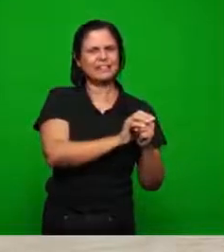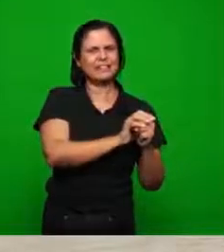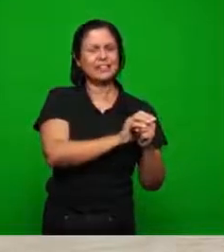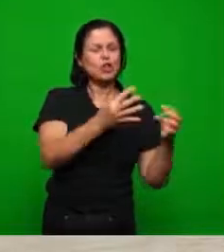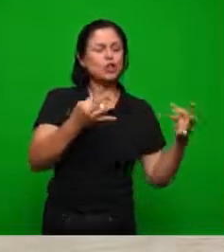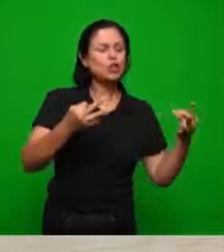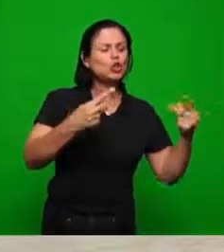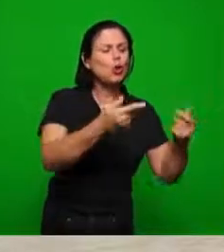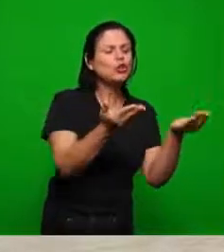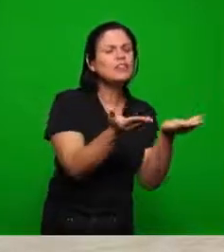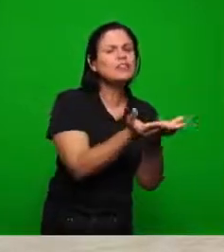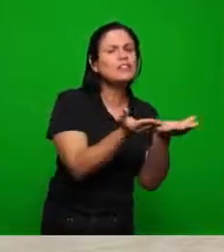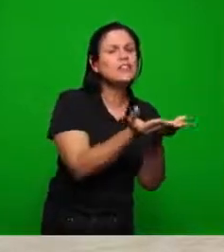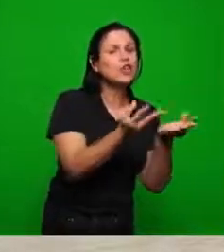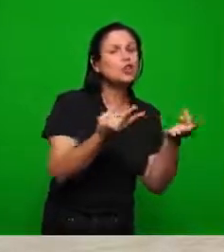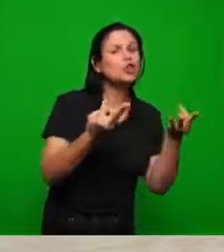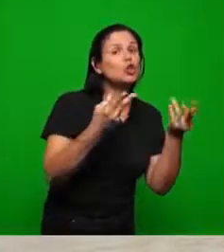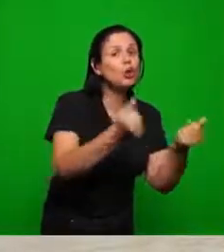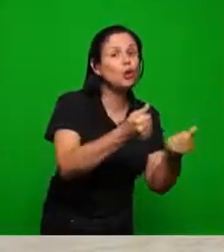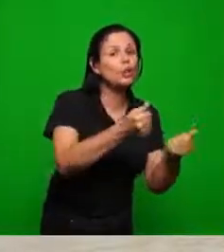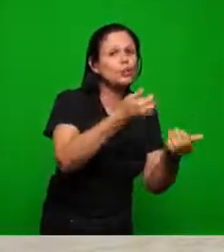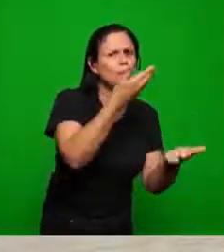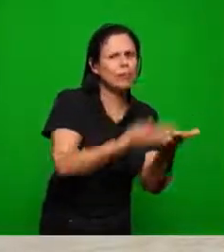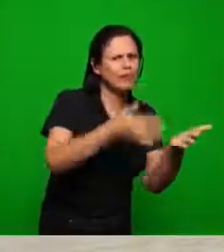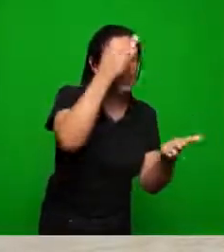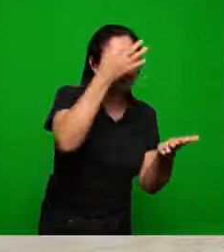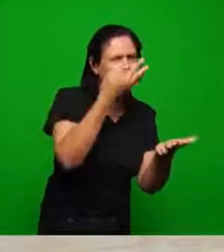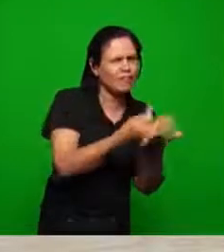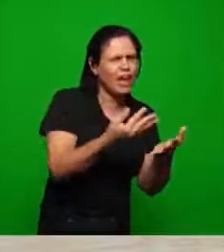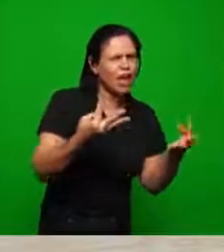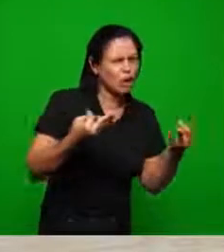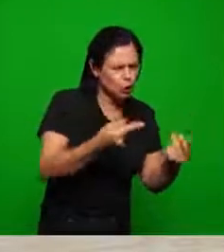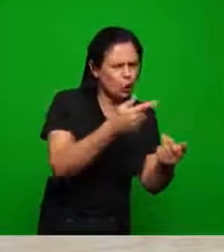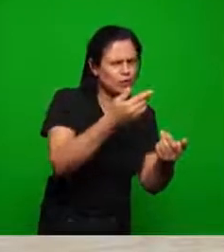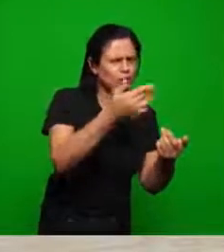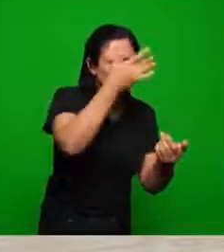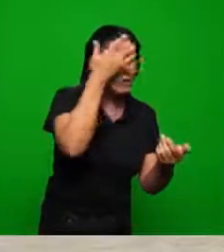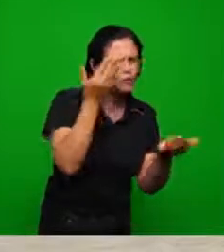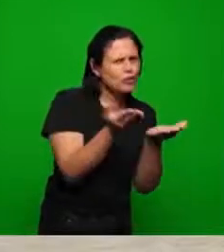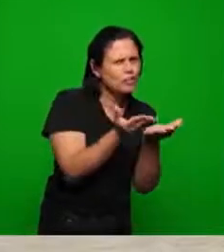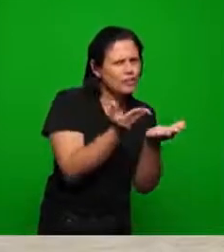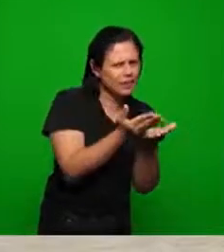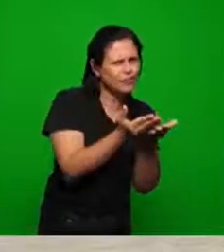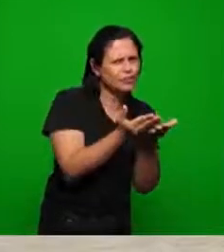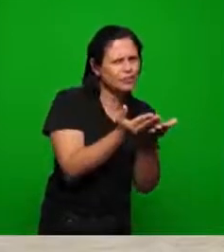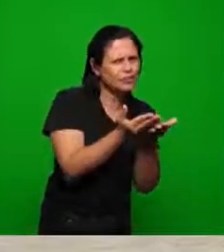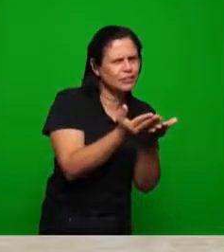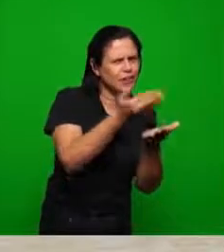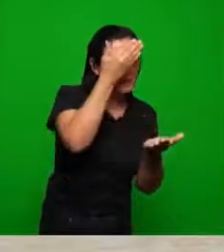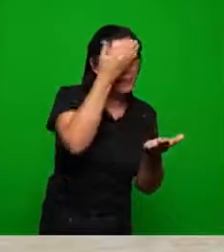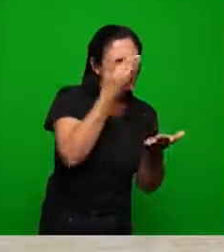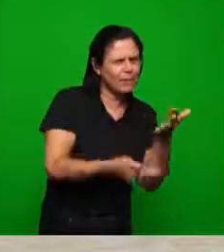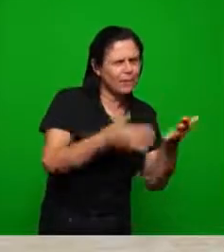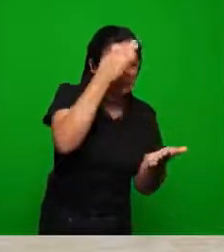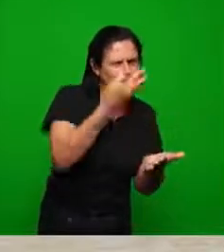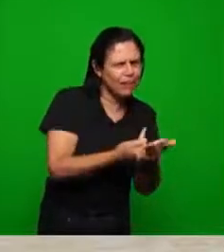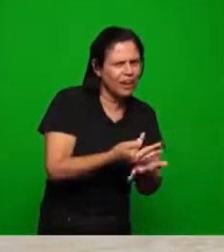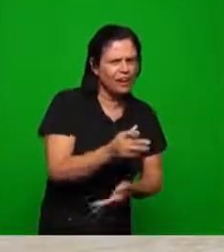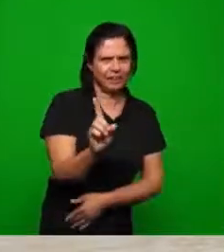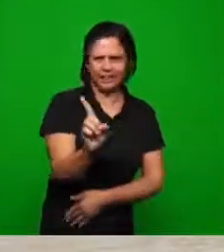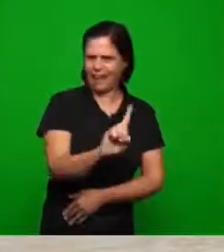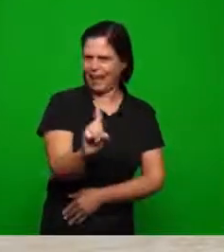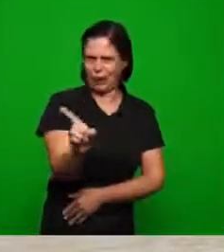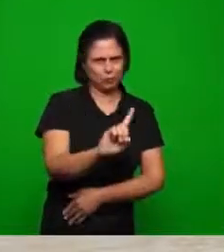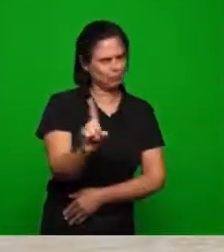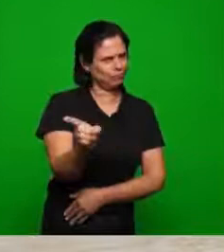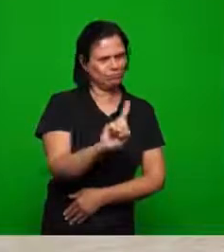em Sardes, todas as pessoas chamadas cristãs, né, estavam mortas. Então a resposta é não. Por que não? Apocalipse